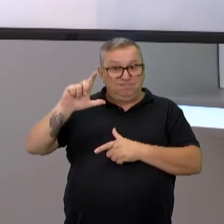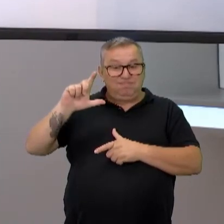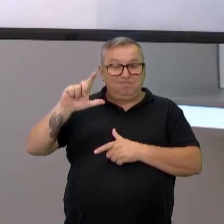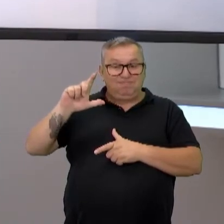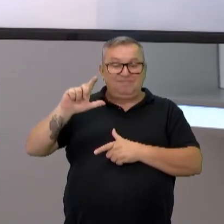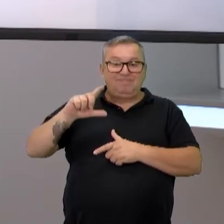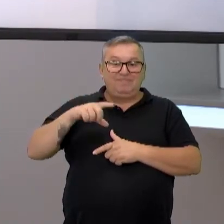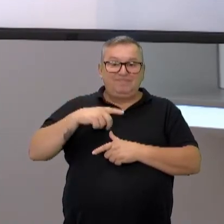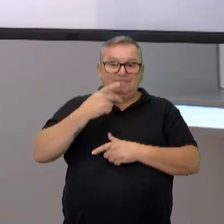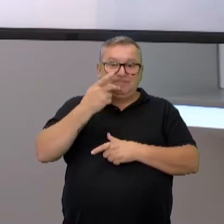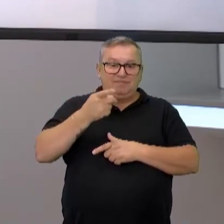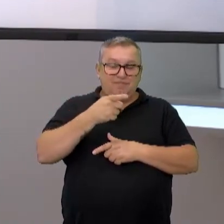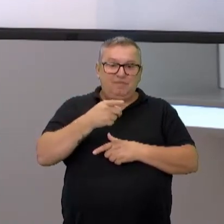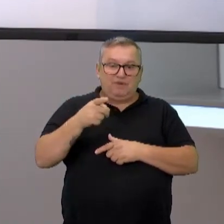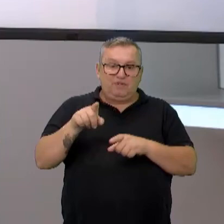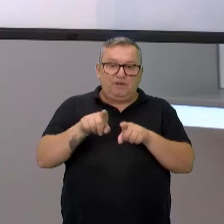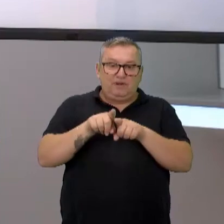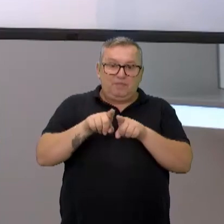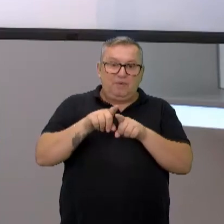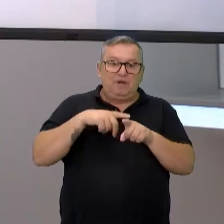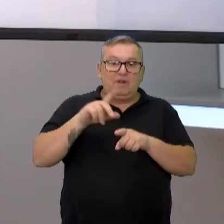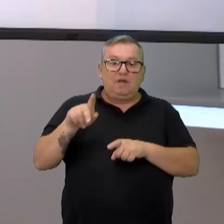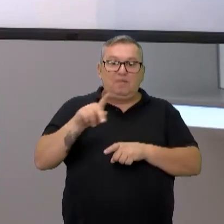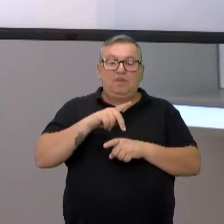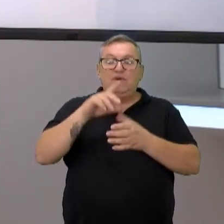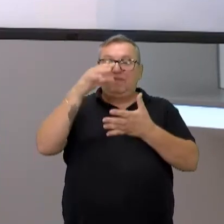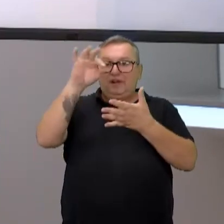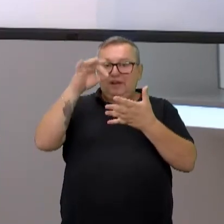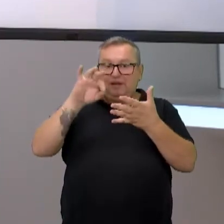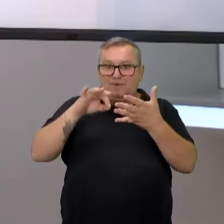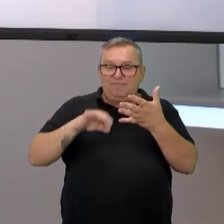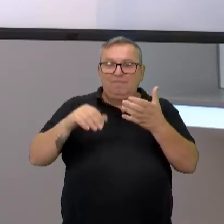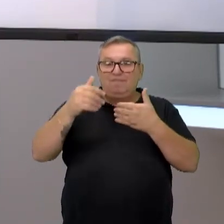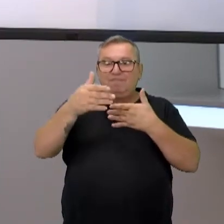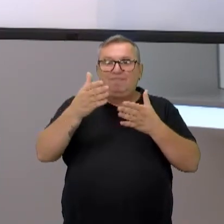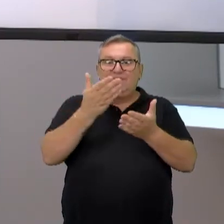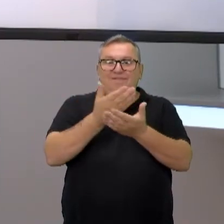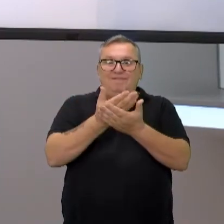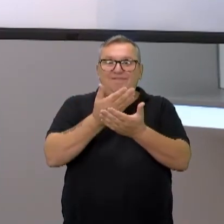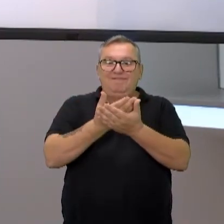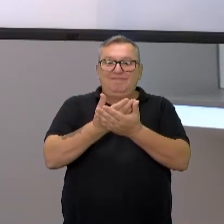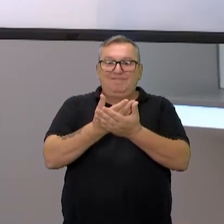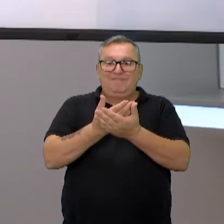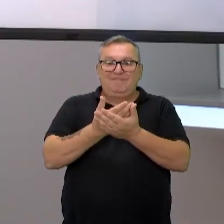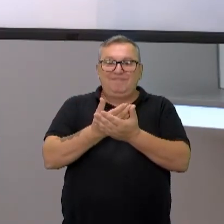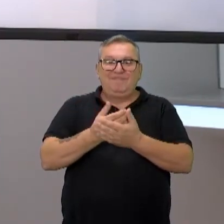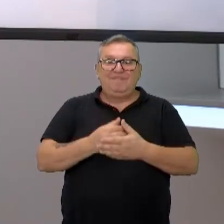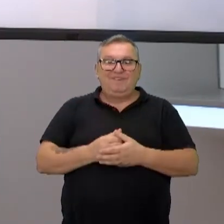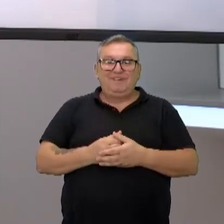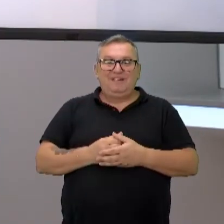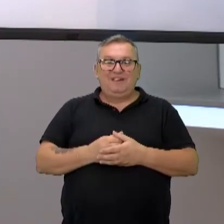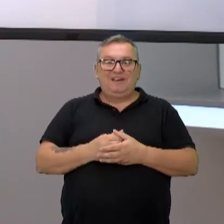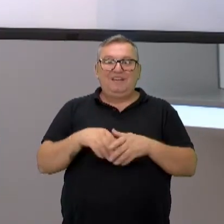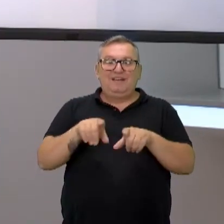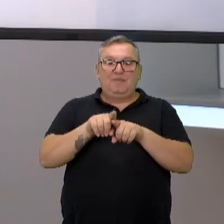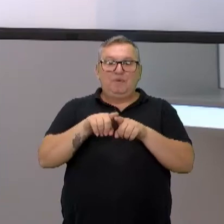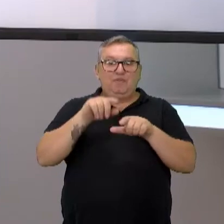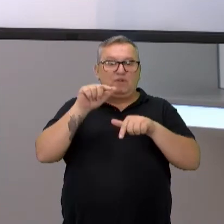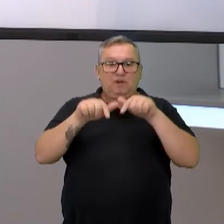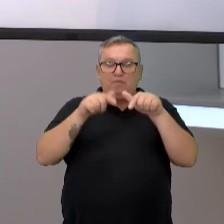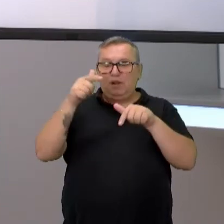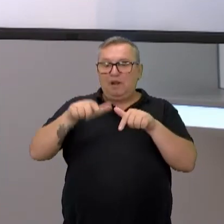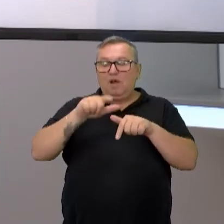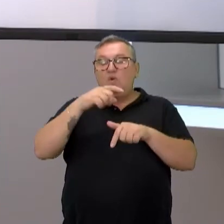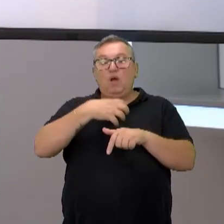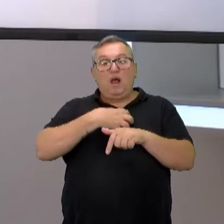eu sempre falo para vocês numa redação. Estou aproveitando a correção como se eu estivesse na sala de aula, que é o que eu faço muito quando eu estou em sala. A gente já trabalha outros